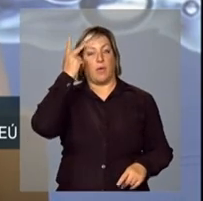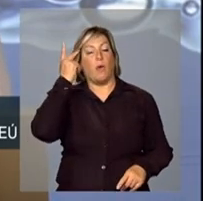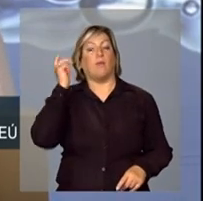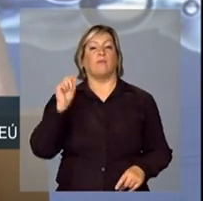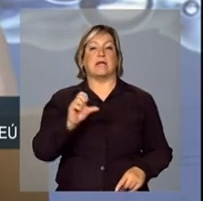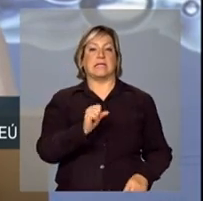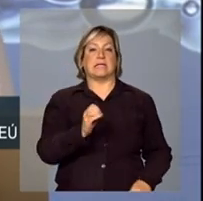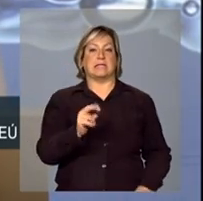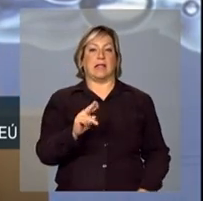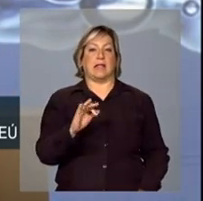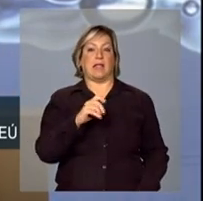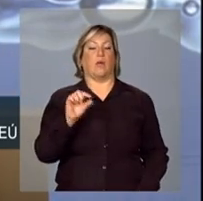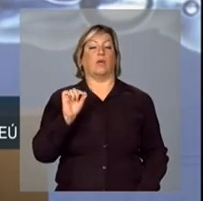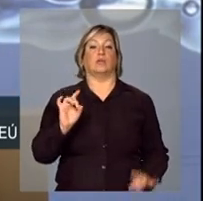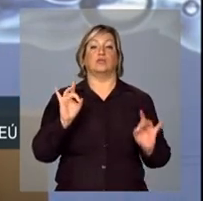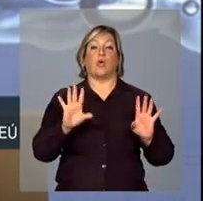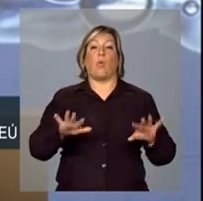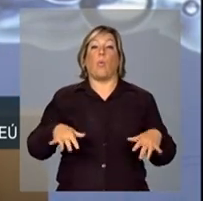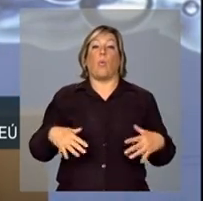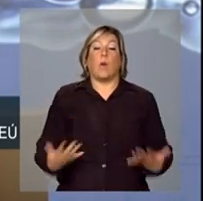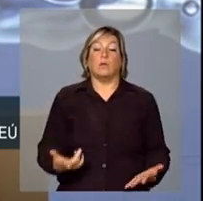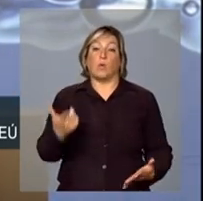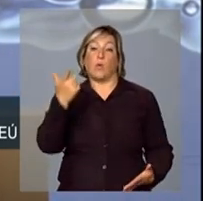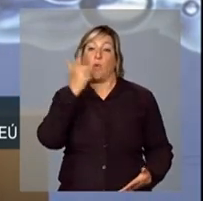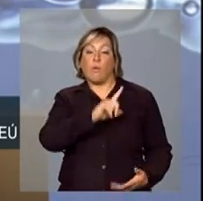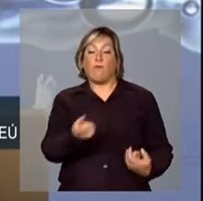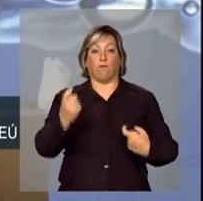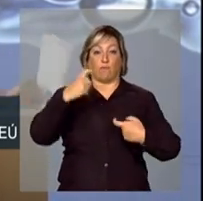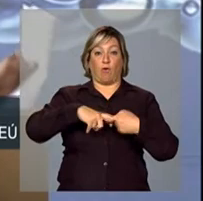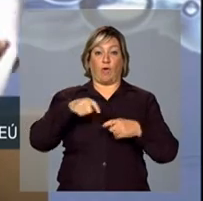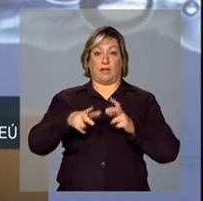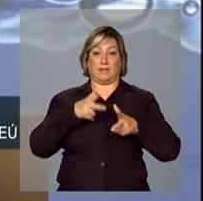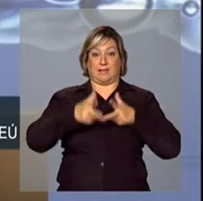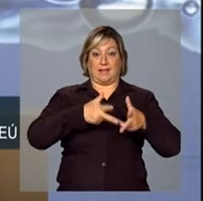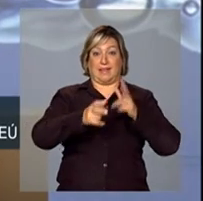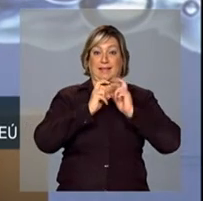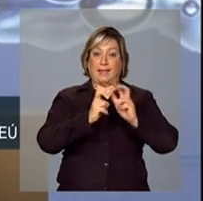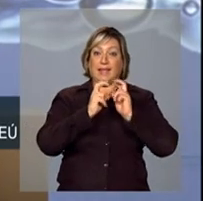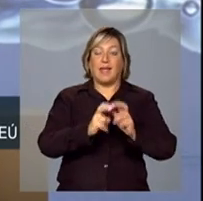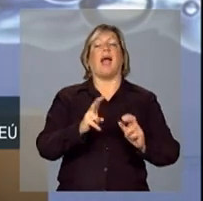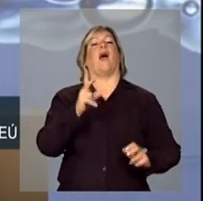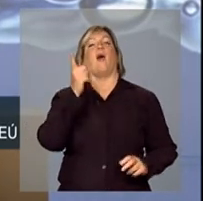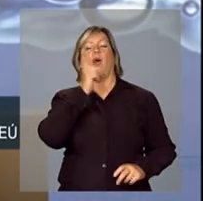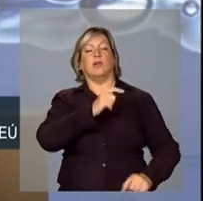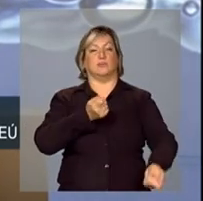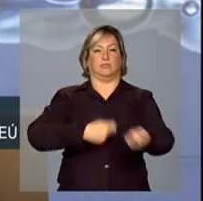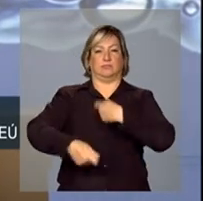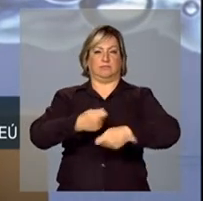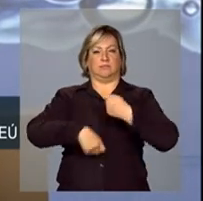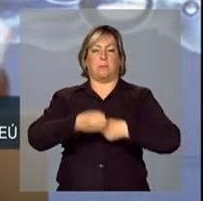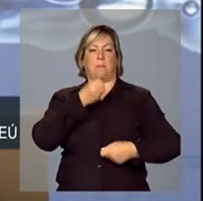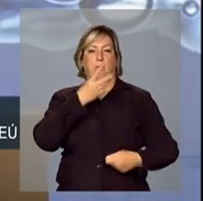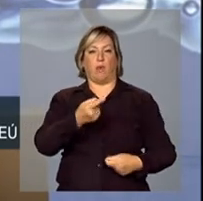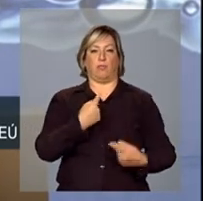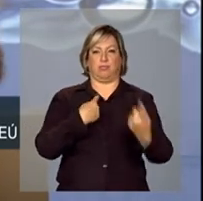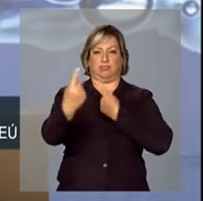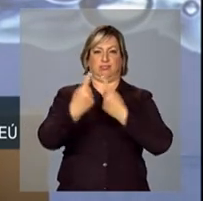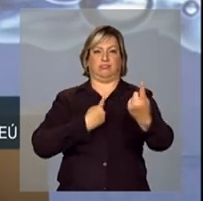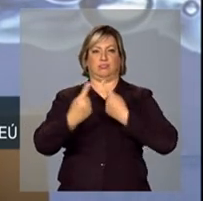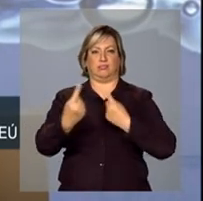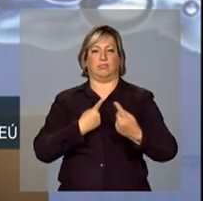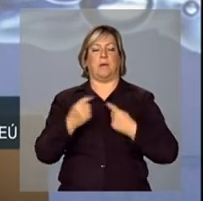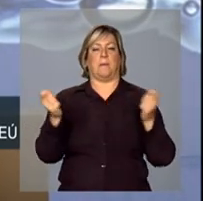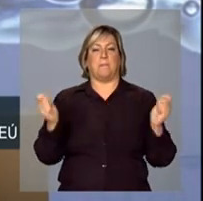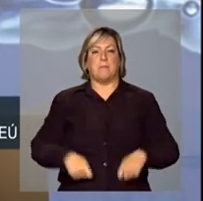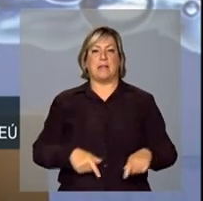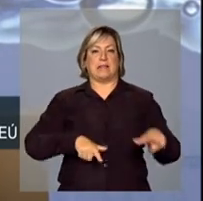sertão, só quando resgatarmos o trem, vamos levar mais economia para gerar trabalho, renda,